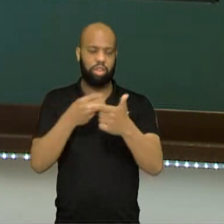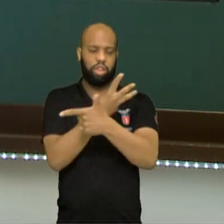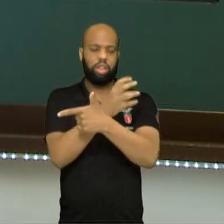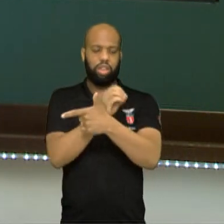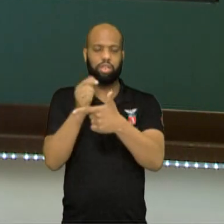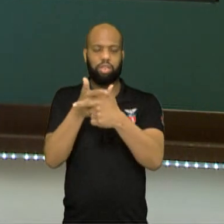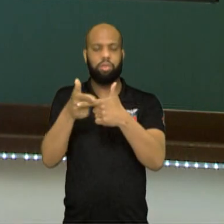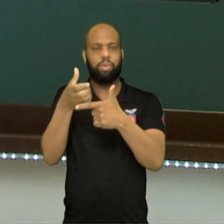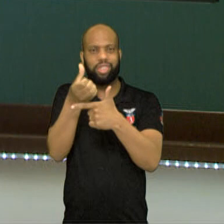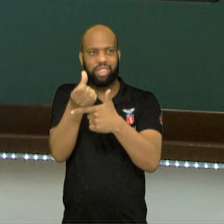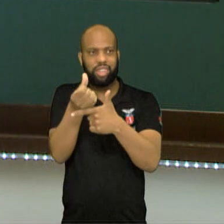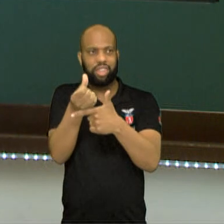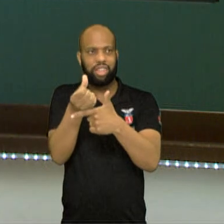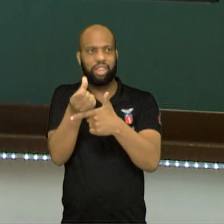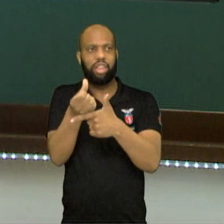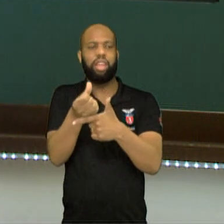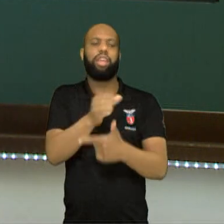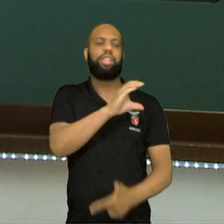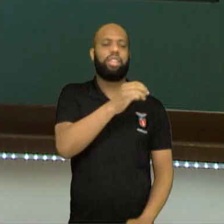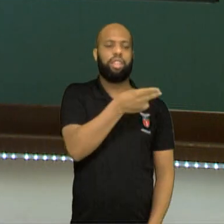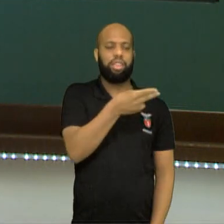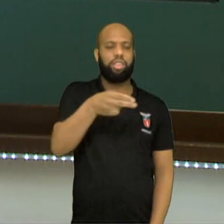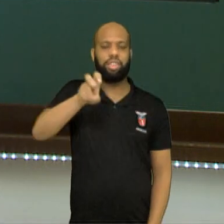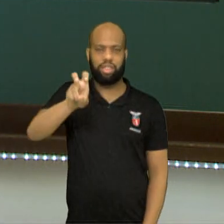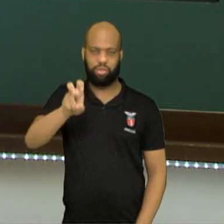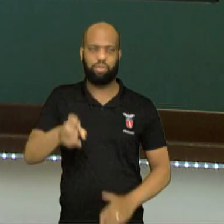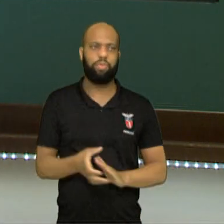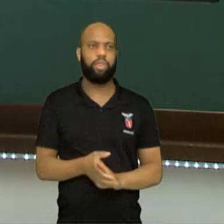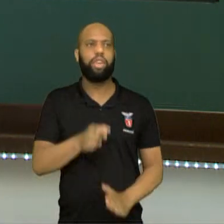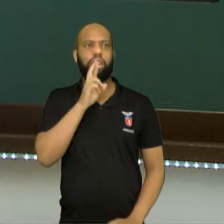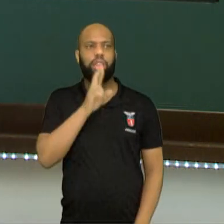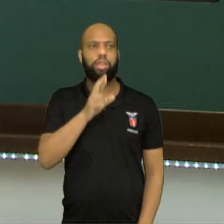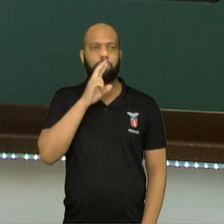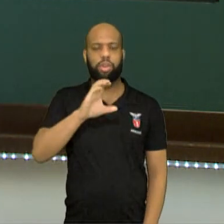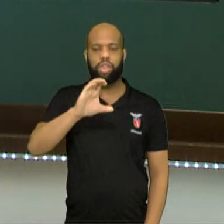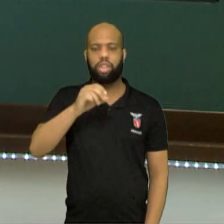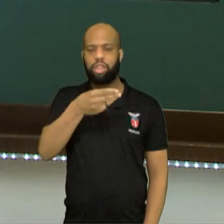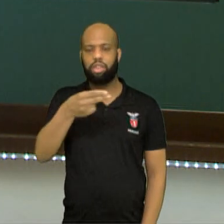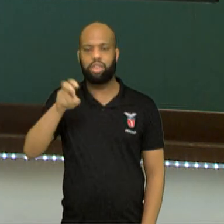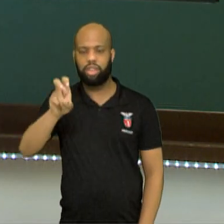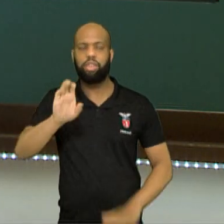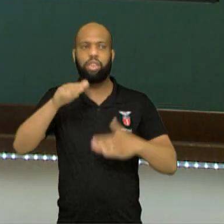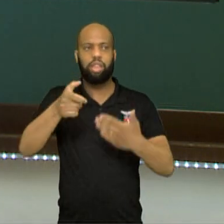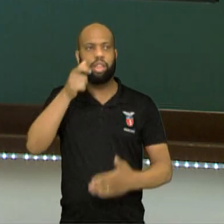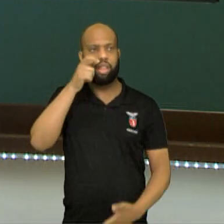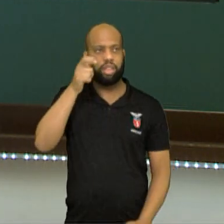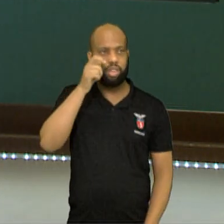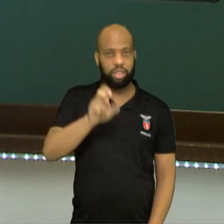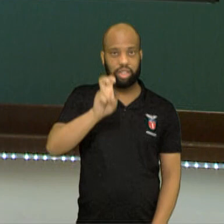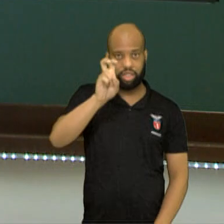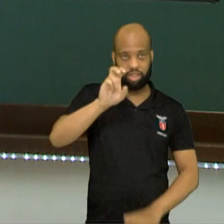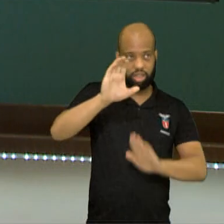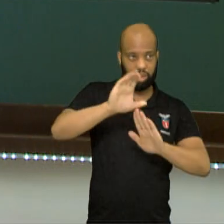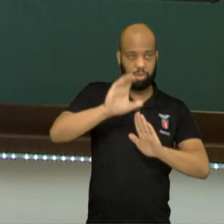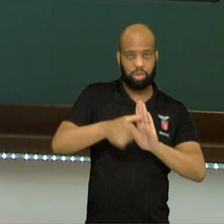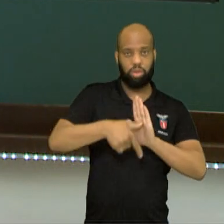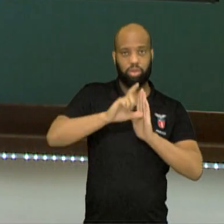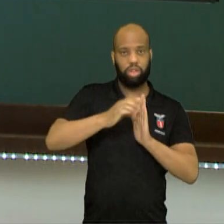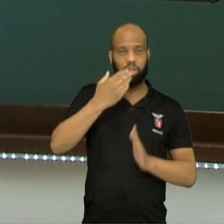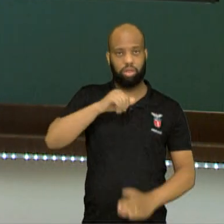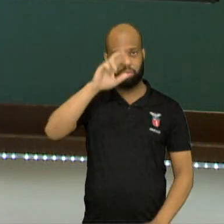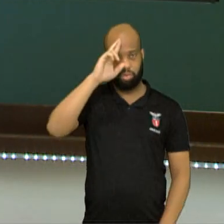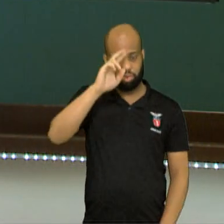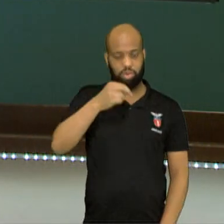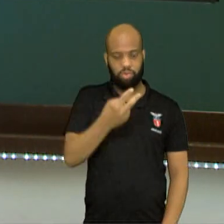dividido por 6, C igual a 5. A resposta disso, então, assistiram 5 capítulos antes do almoço